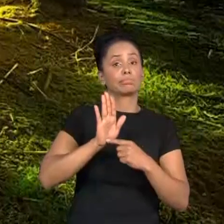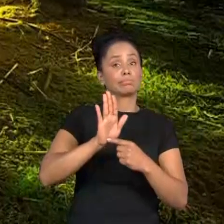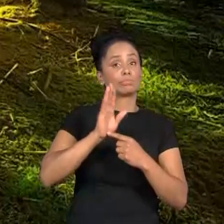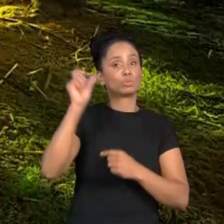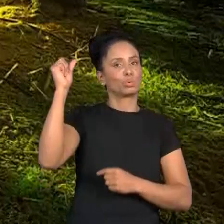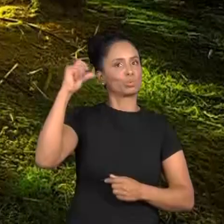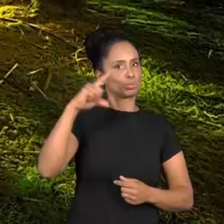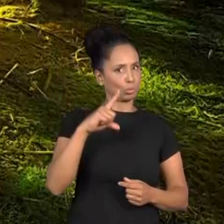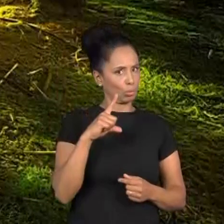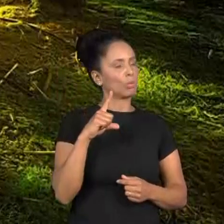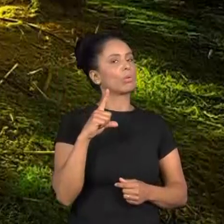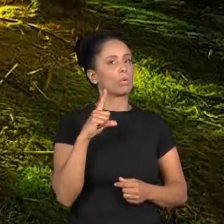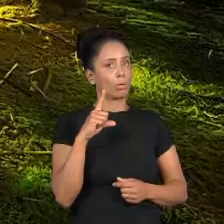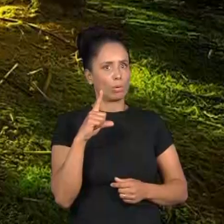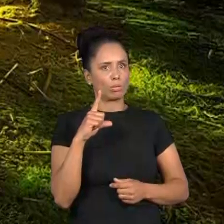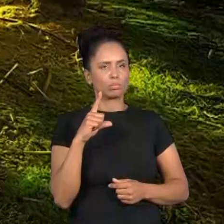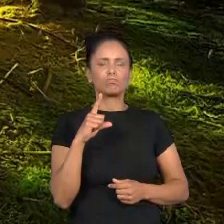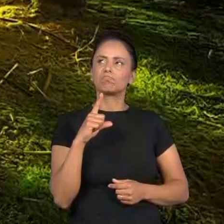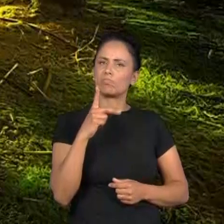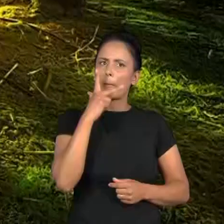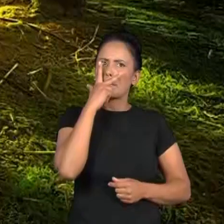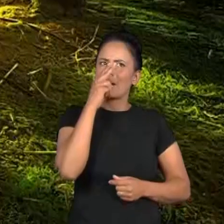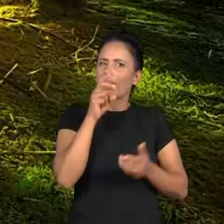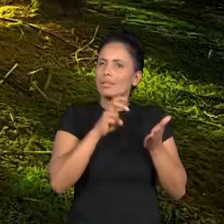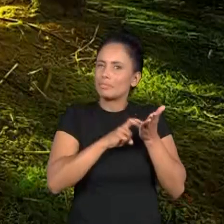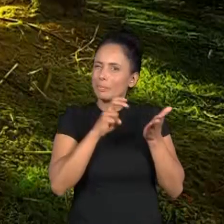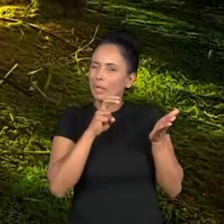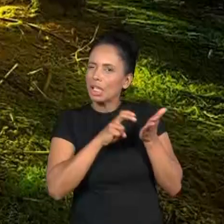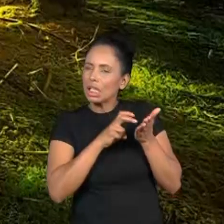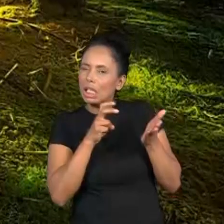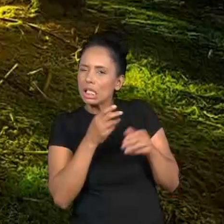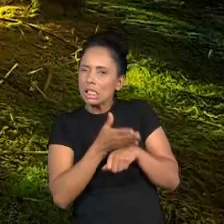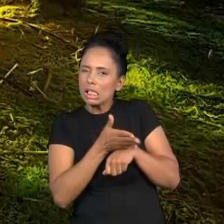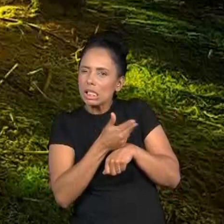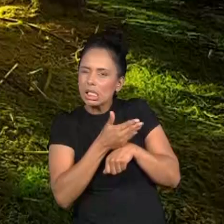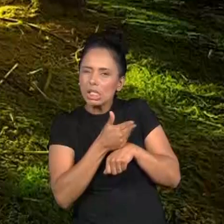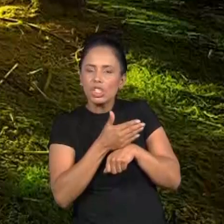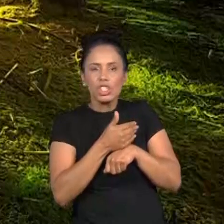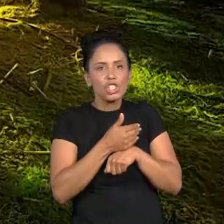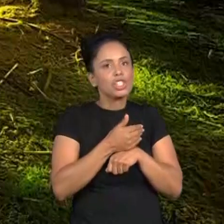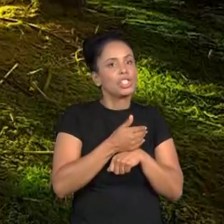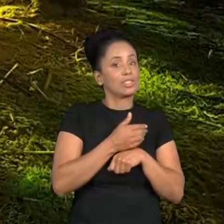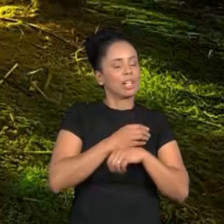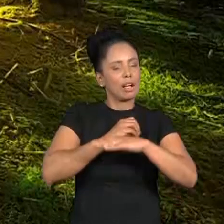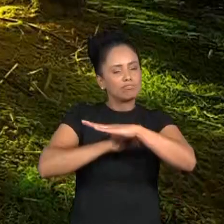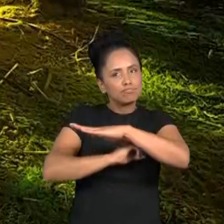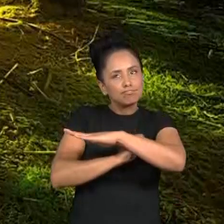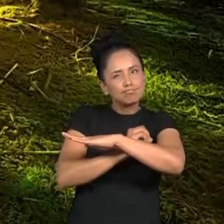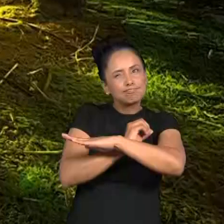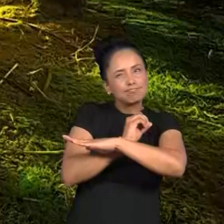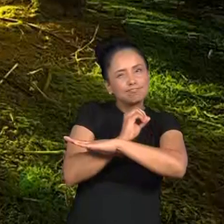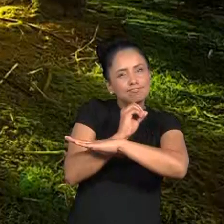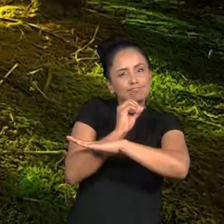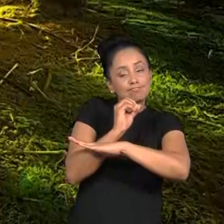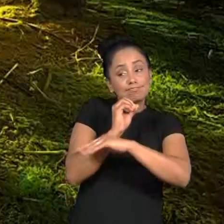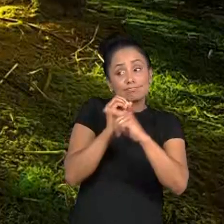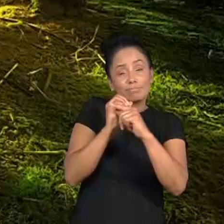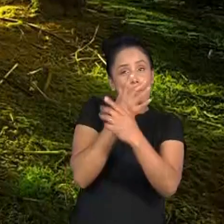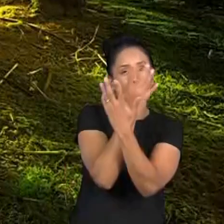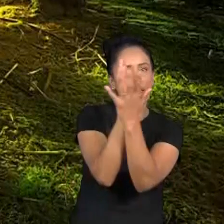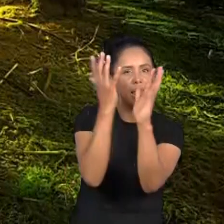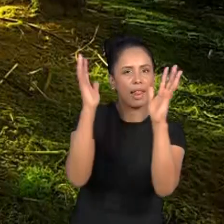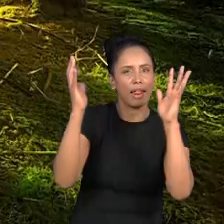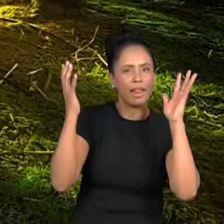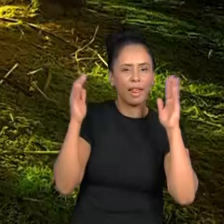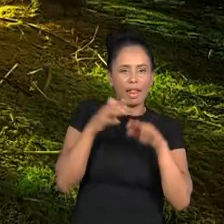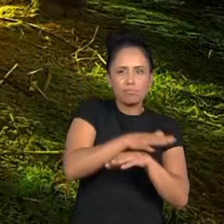aparece ali, parece que é logo cedinho, de manhã, quando o sol está nascendo, subindo ali no seu esplendor. E